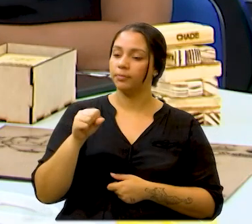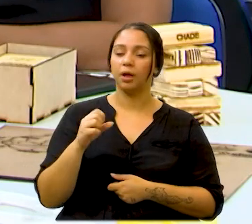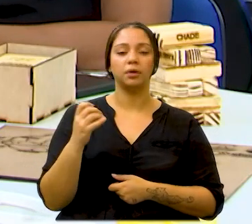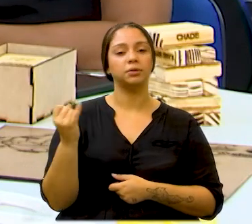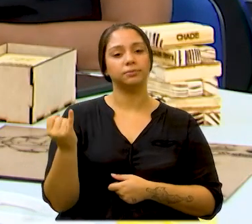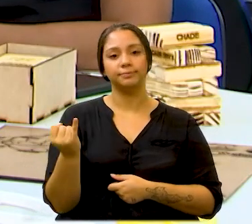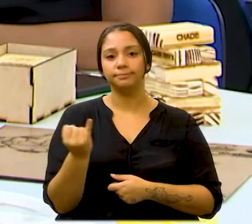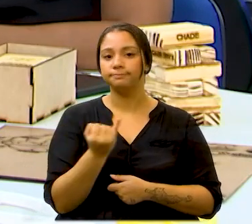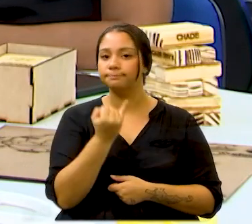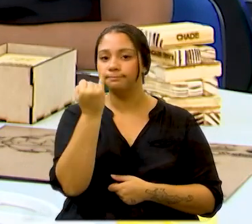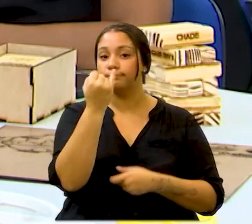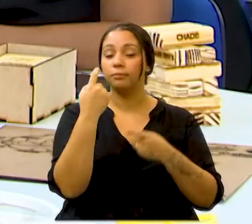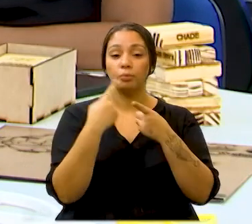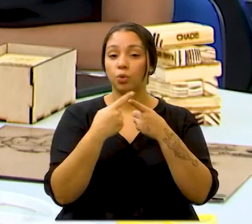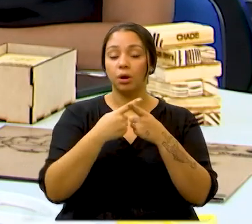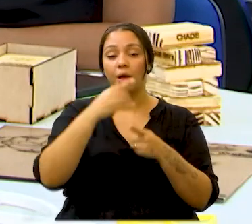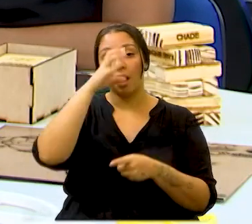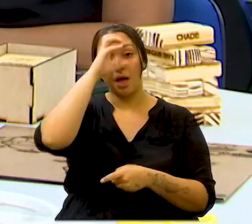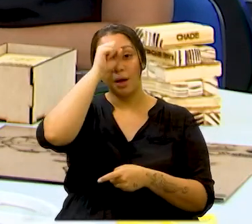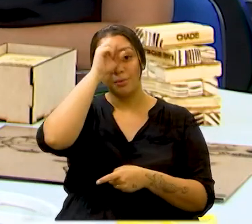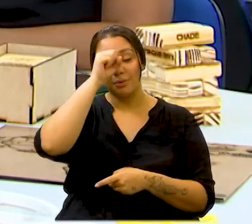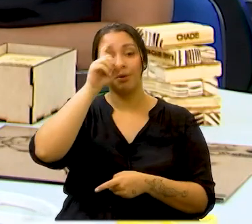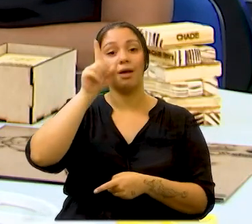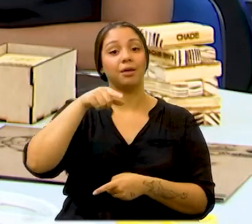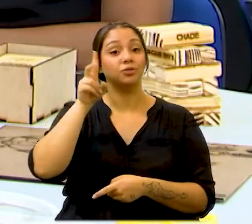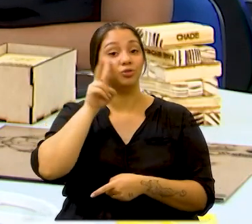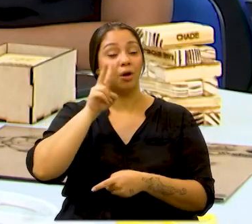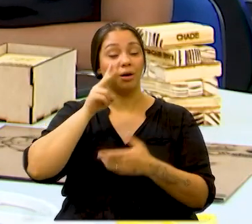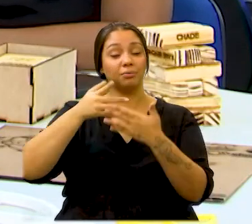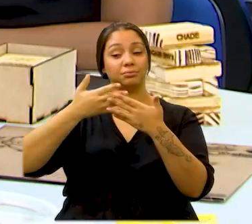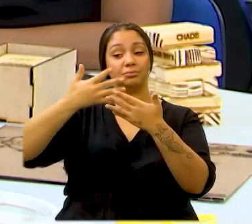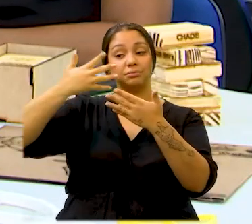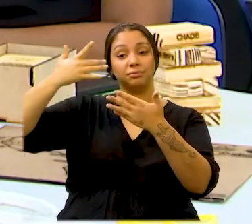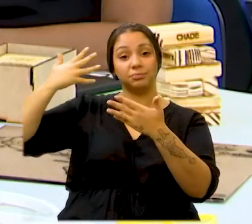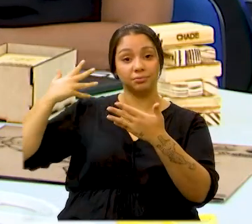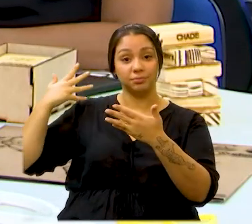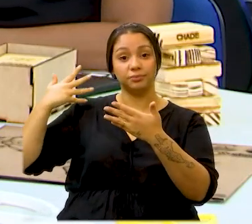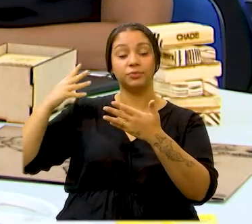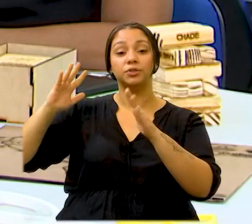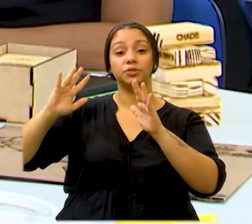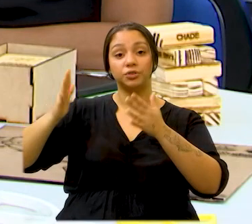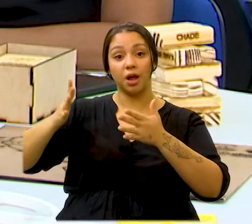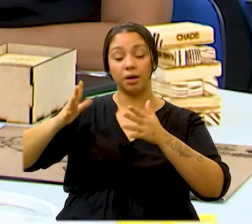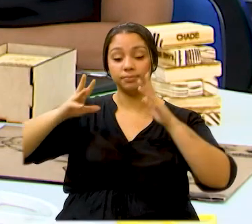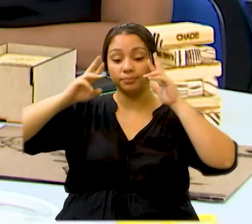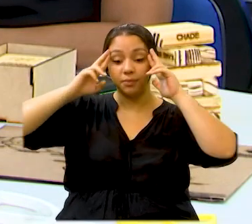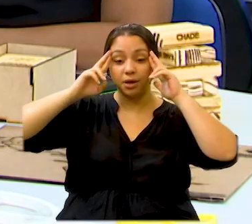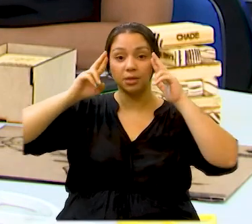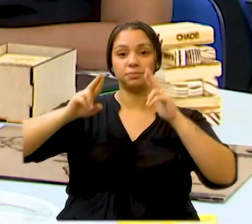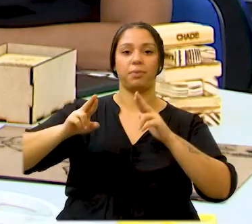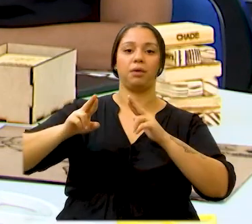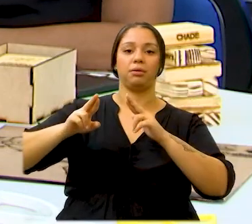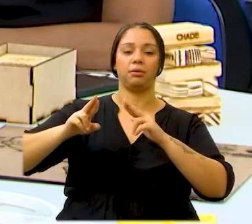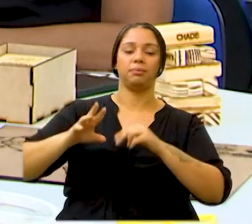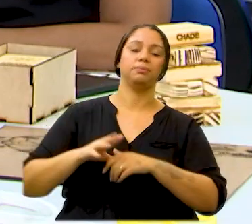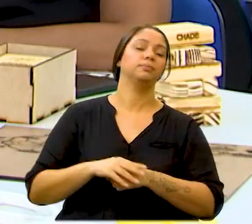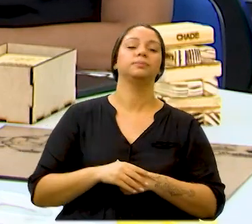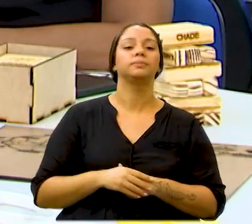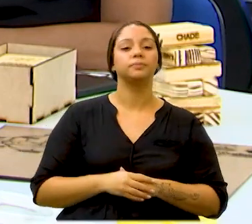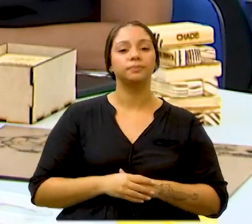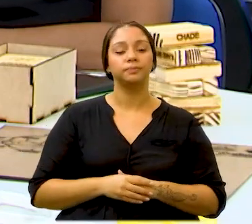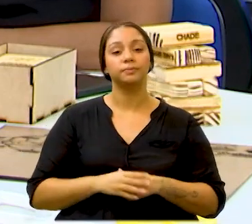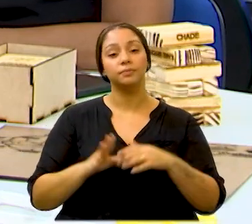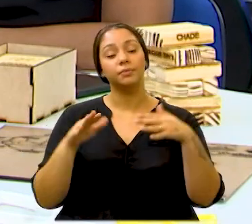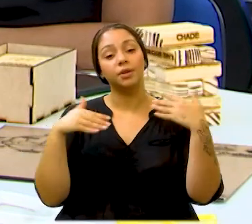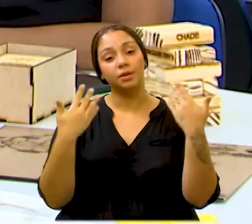professor? Isso exatamente. É extremamente importante. Porque aprendendo, obviamente, a história, você certamente vai respeitá-la muito mais,